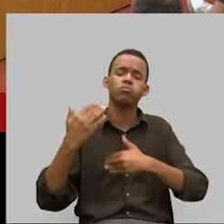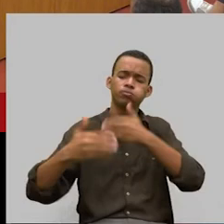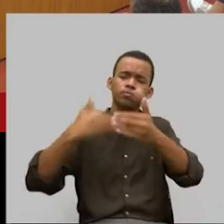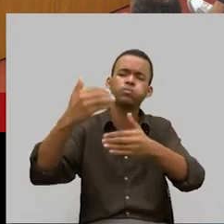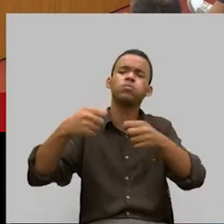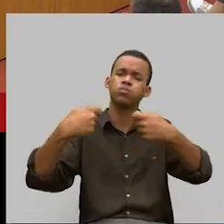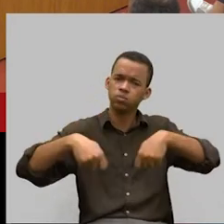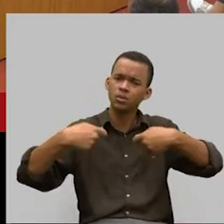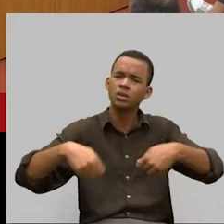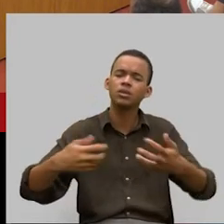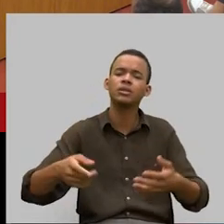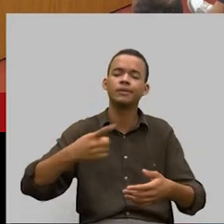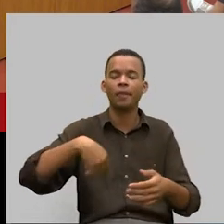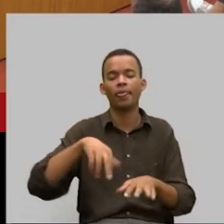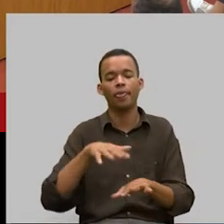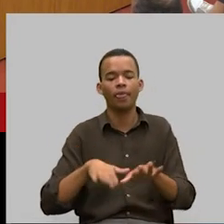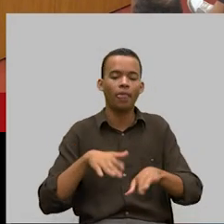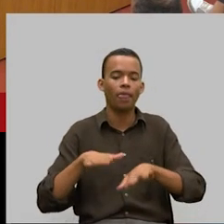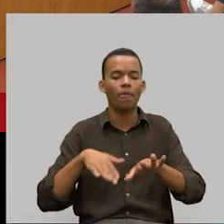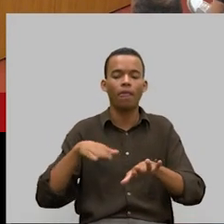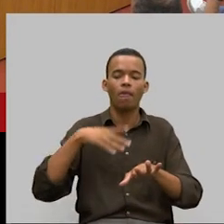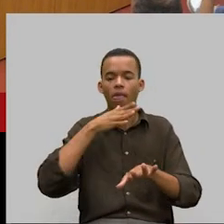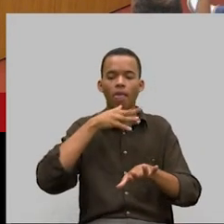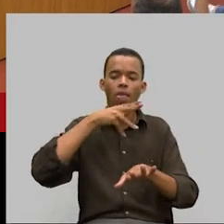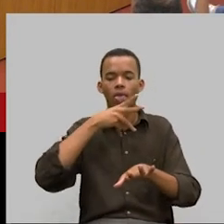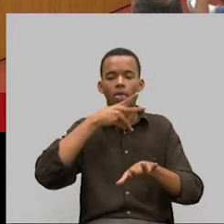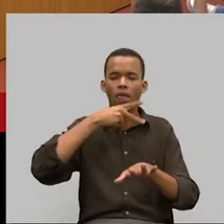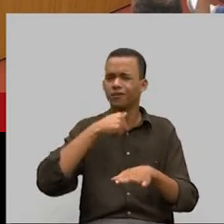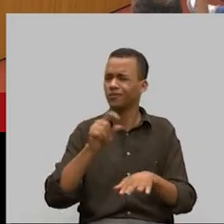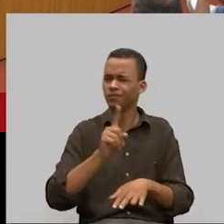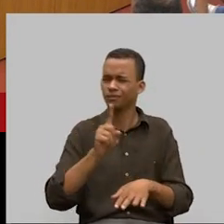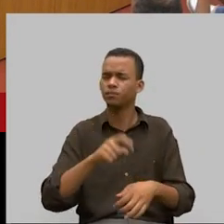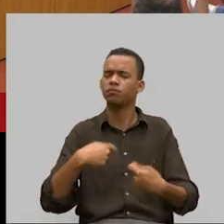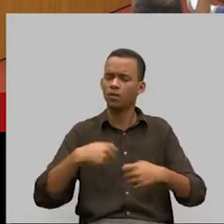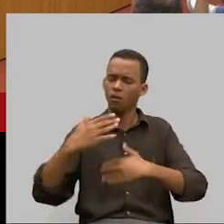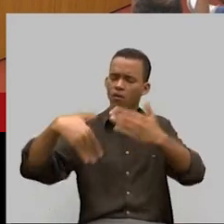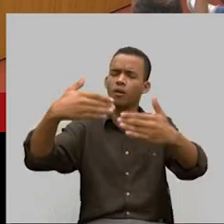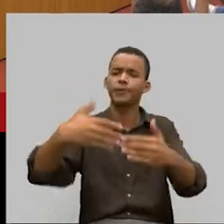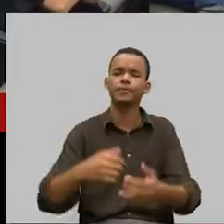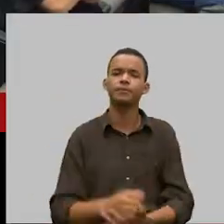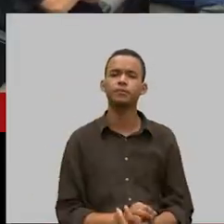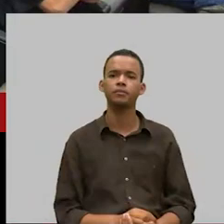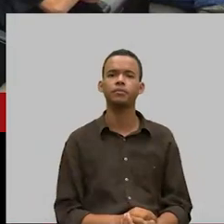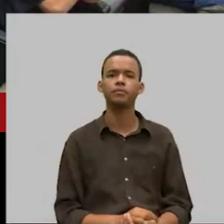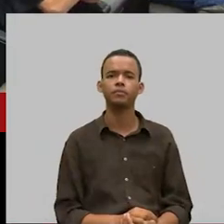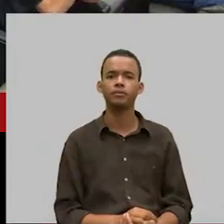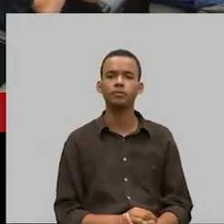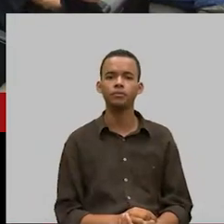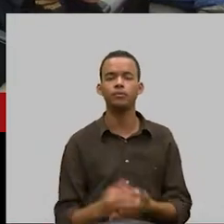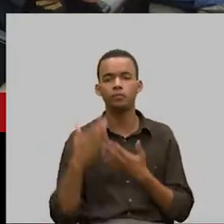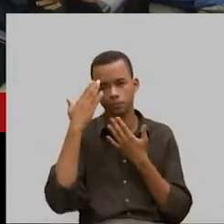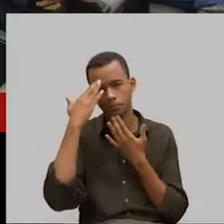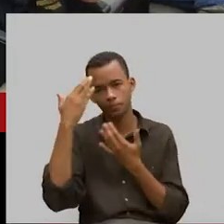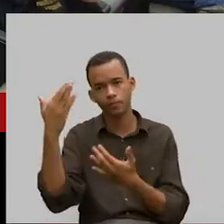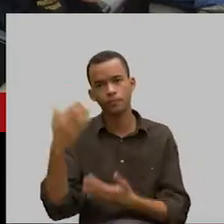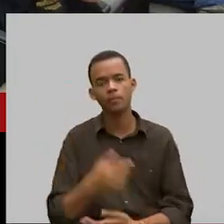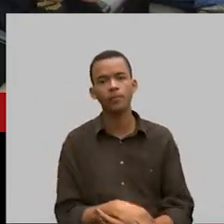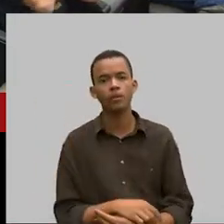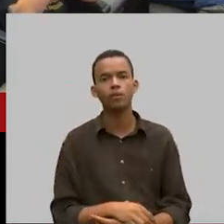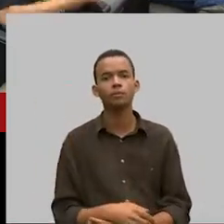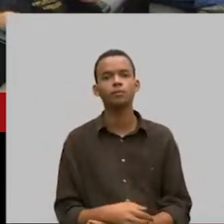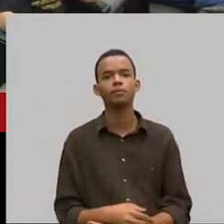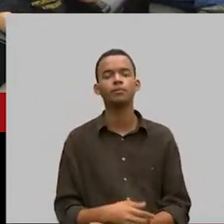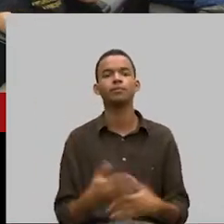e a gente fica patinando no mesmo lugar Obrigada rogo passar Alex da escola famí agr de